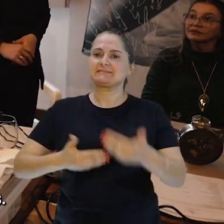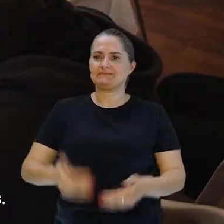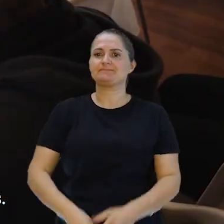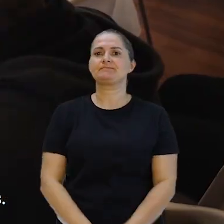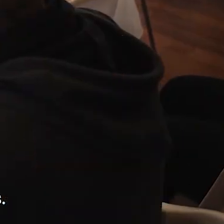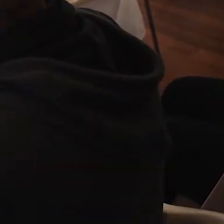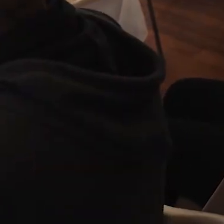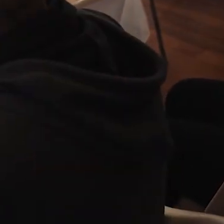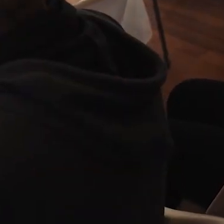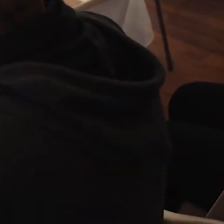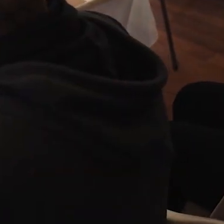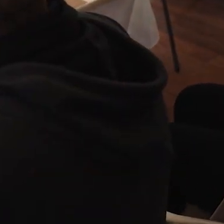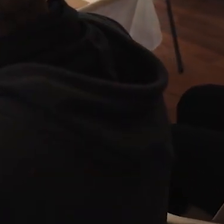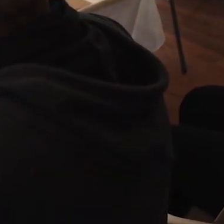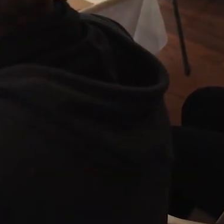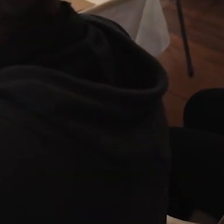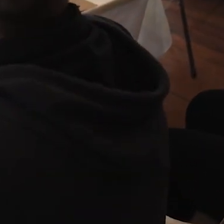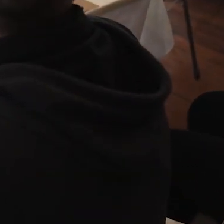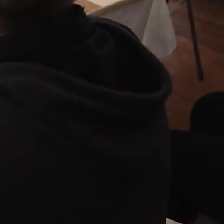Procedimentos básicos.